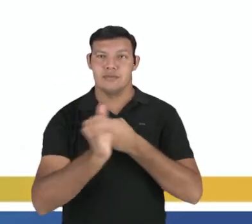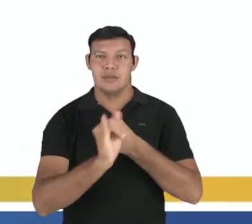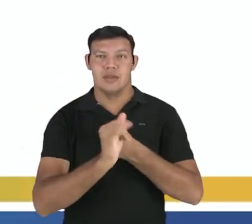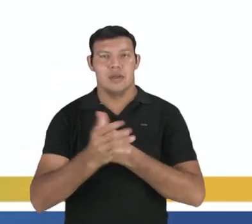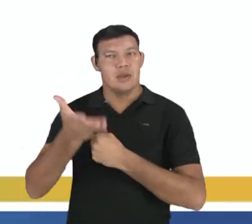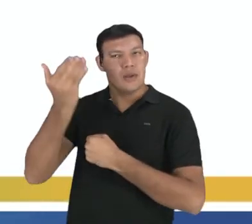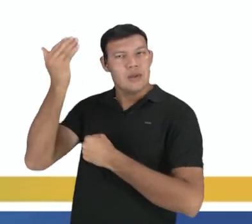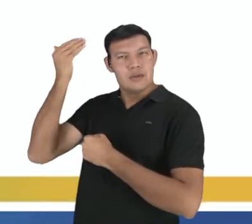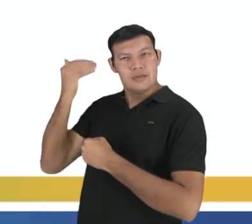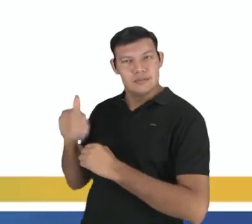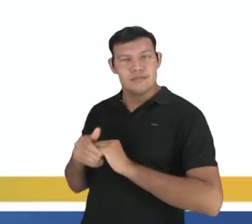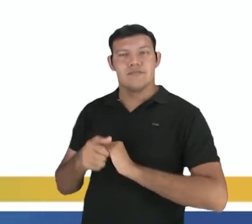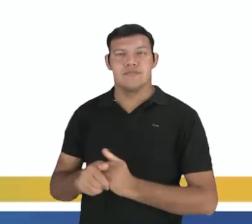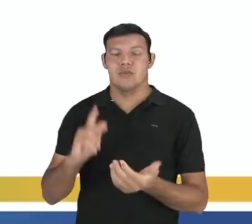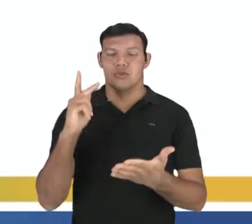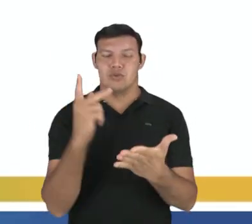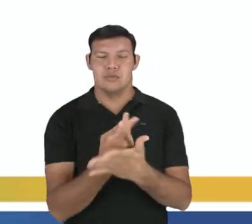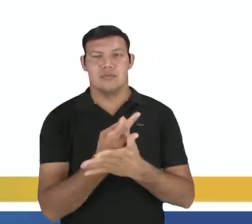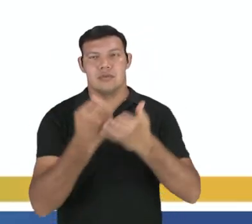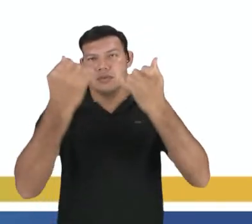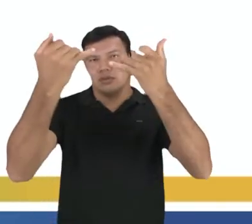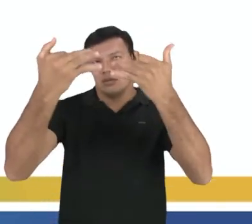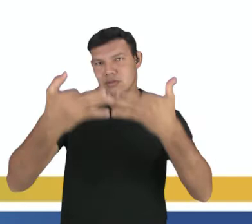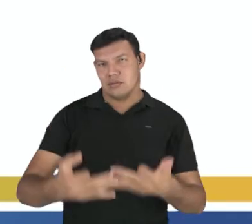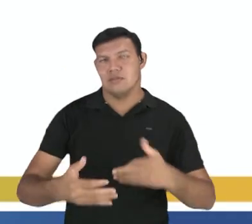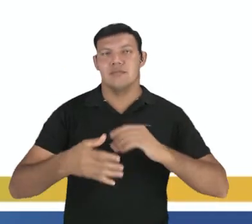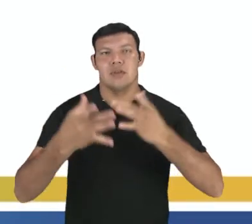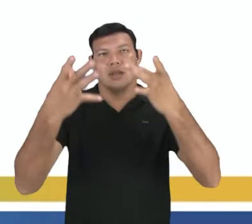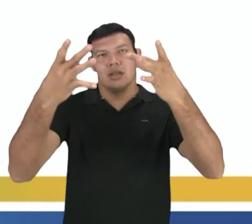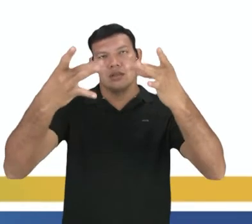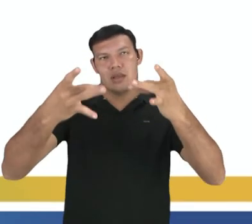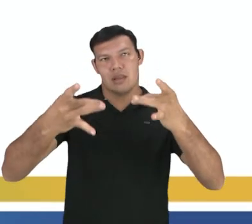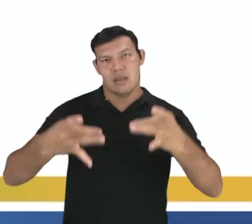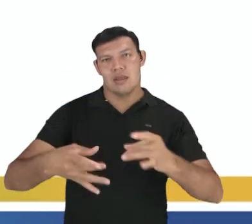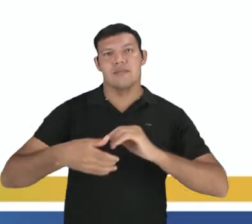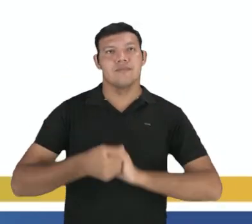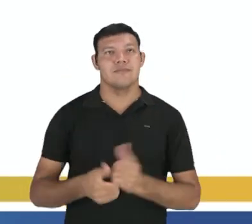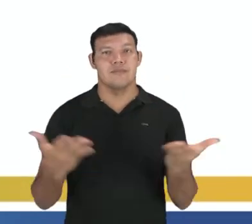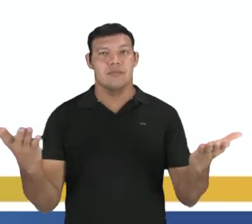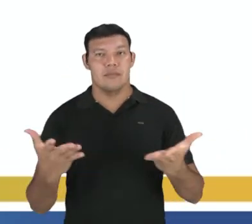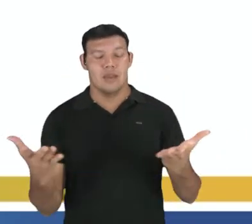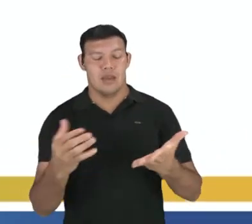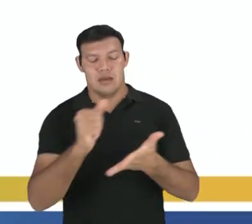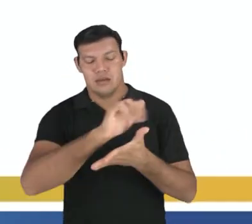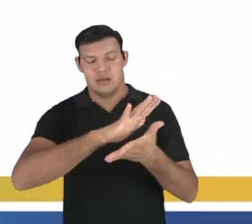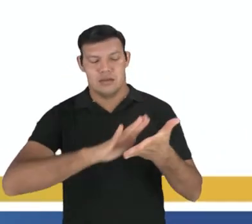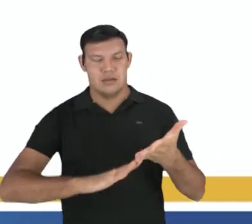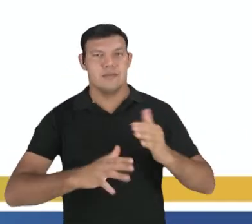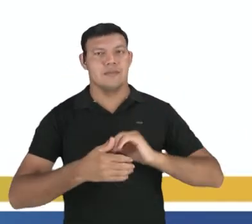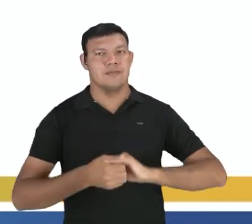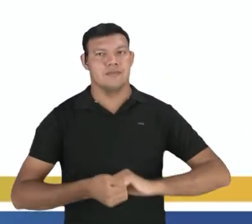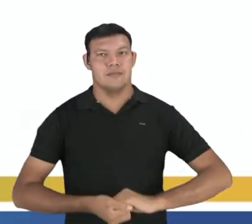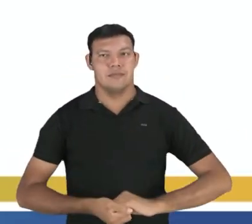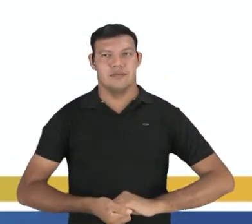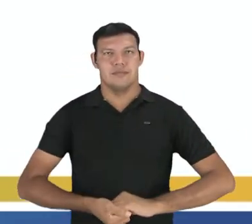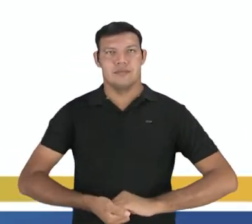no tempo passado, e que ele vai narrando os fatos que aconteceram com ele. Vamos lá para a